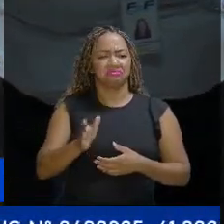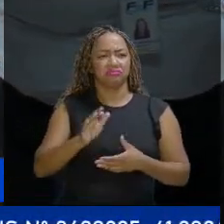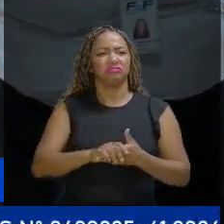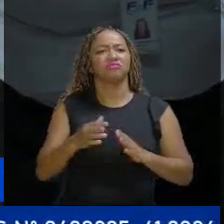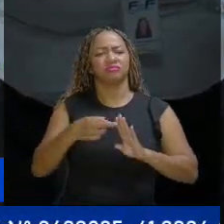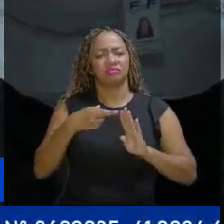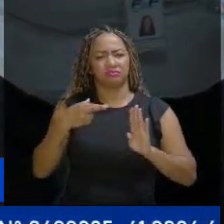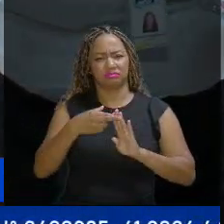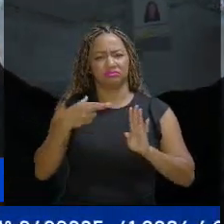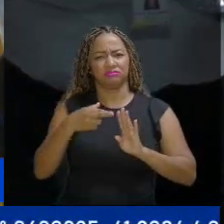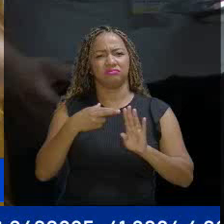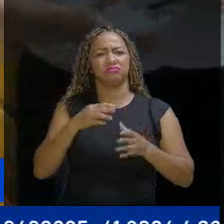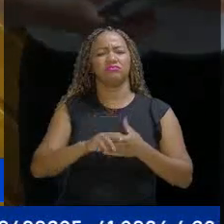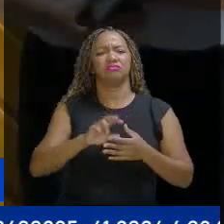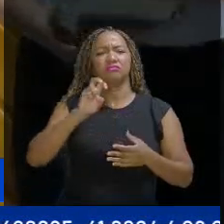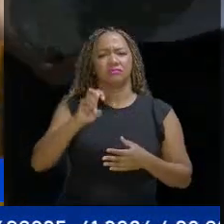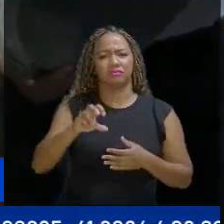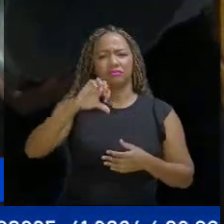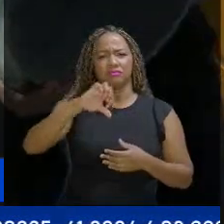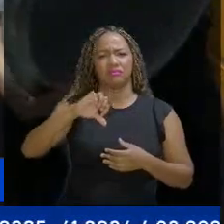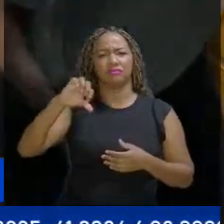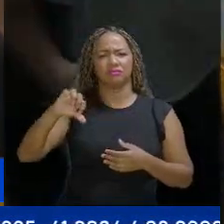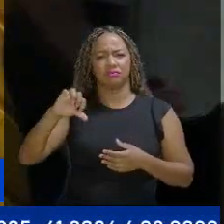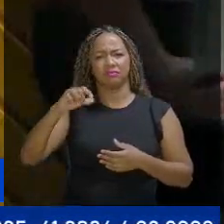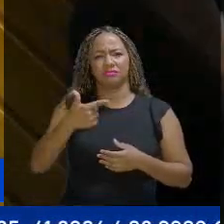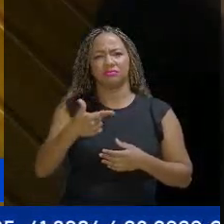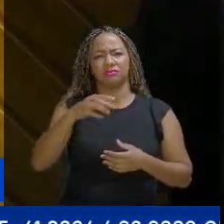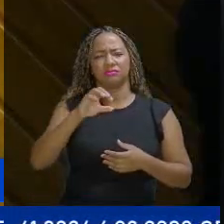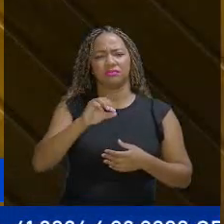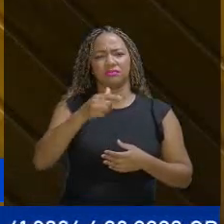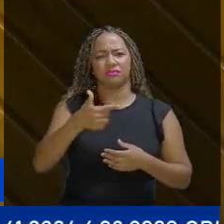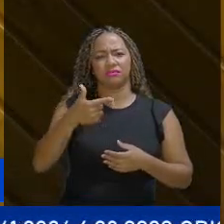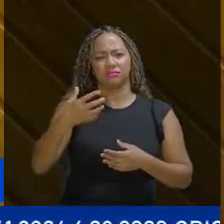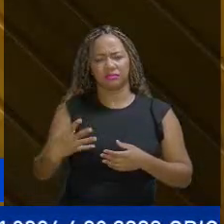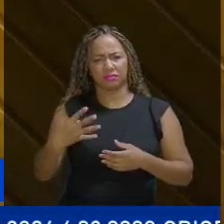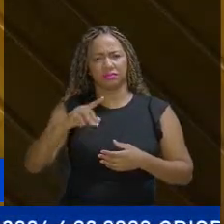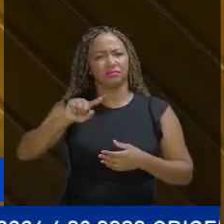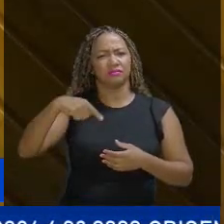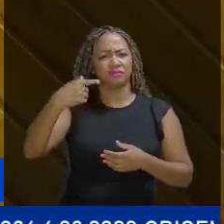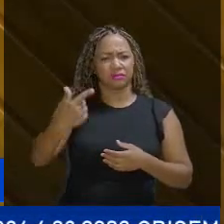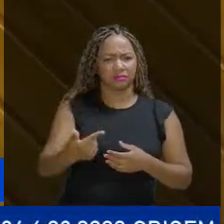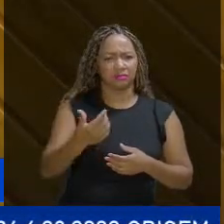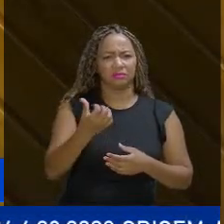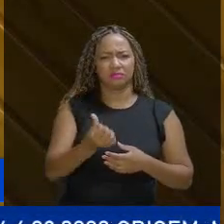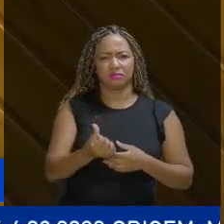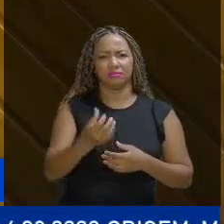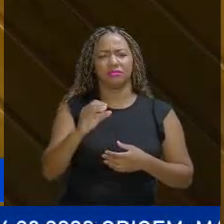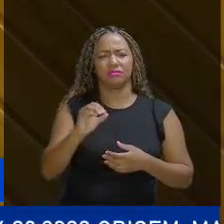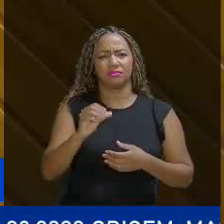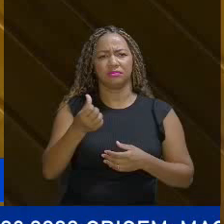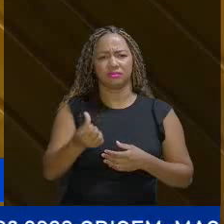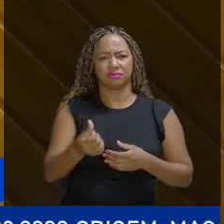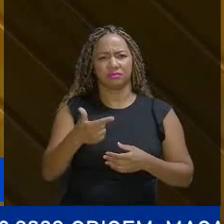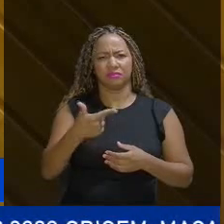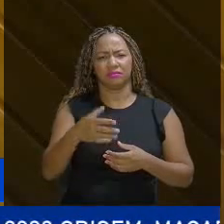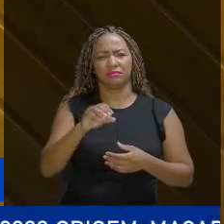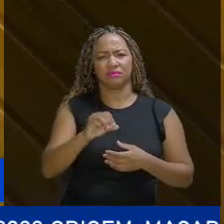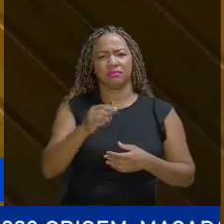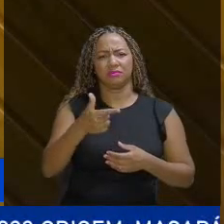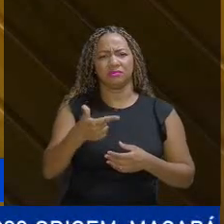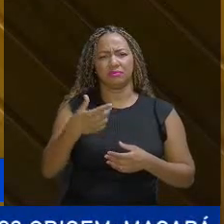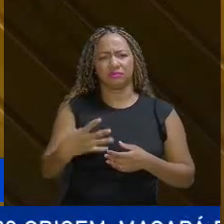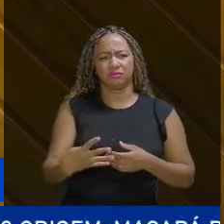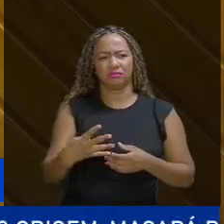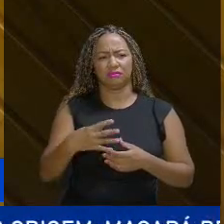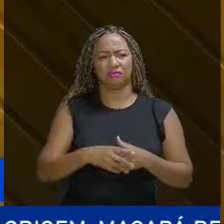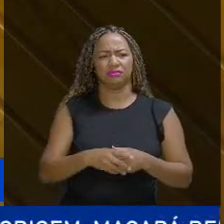na resolução 599 de 2024 e depois na 606 de